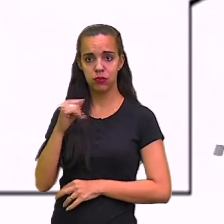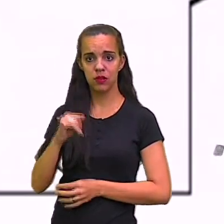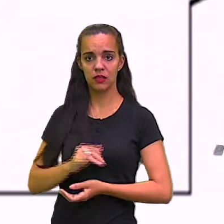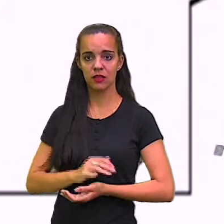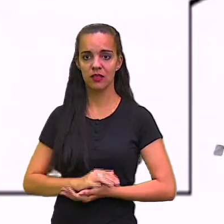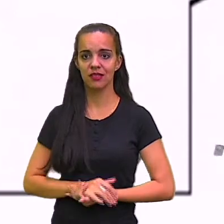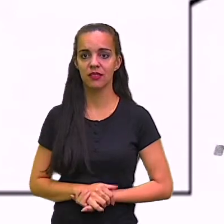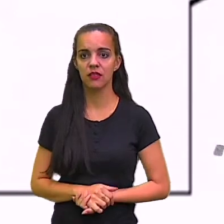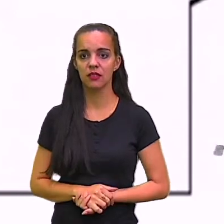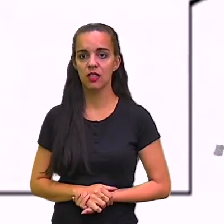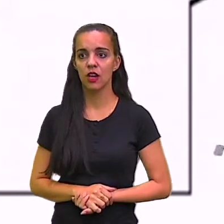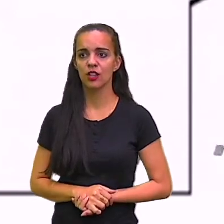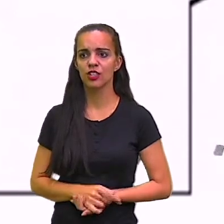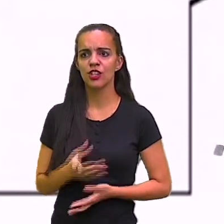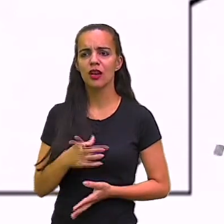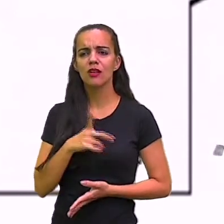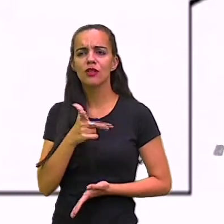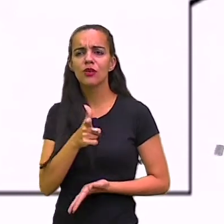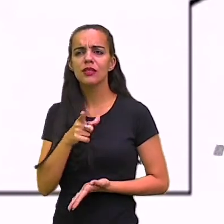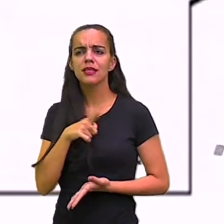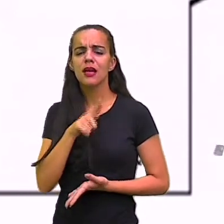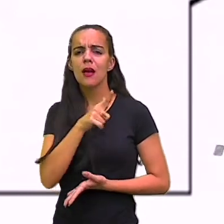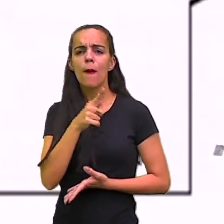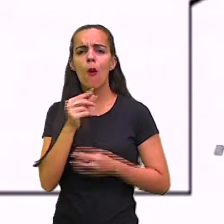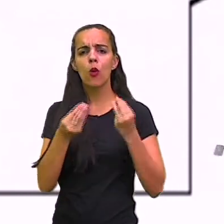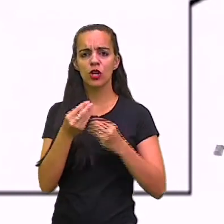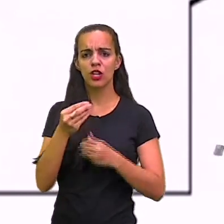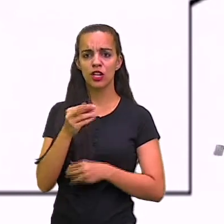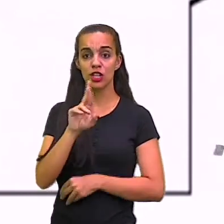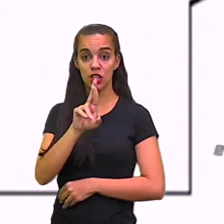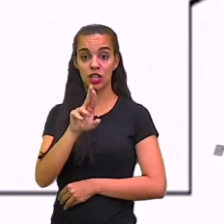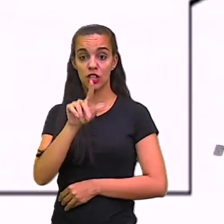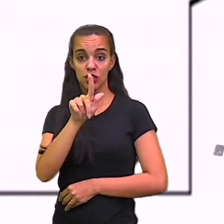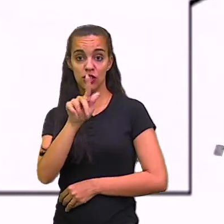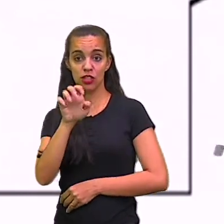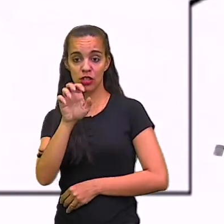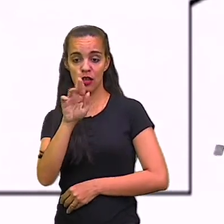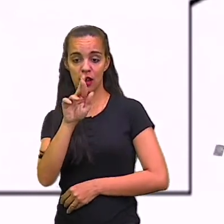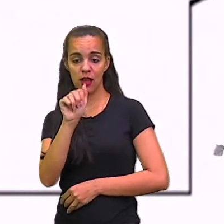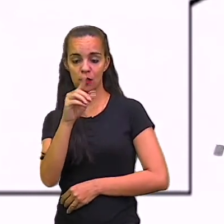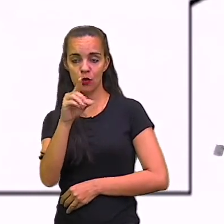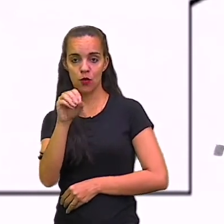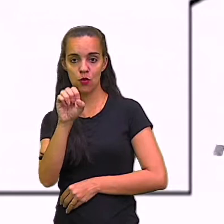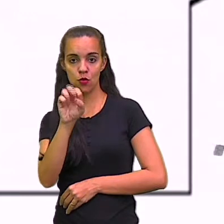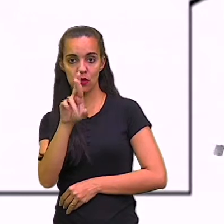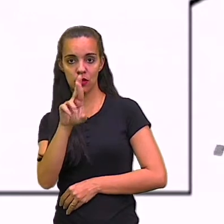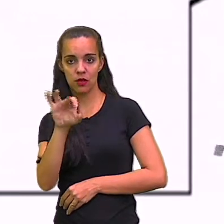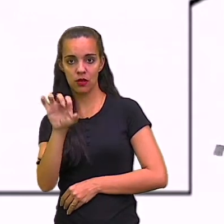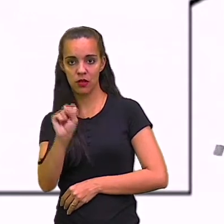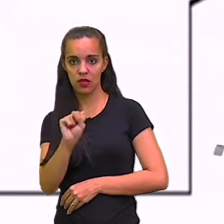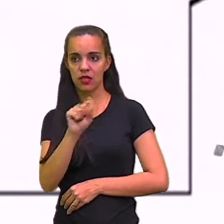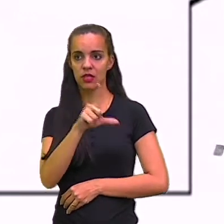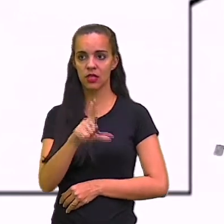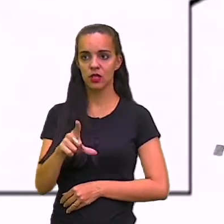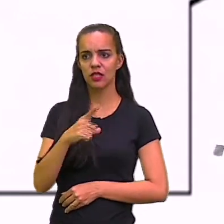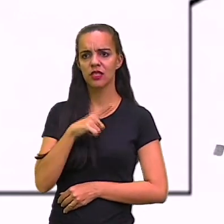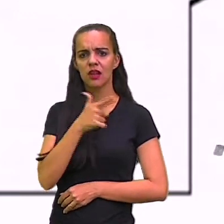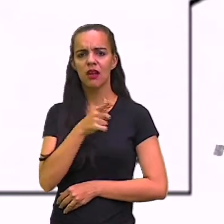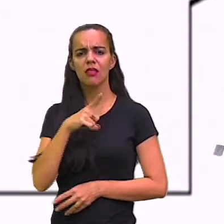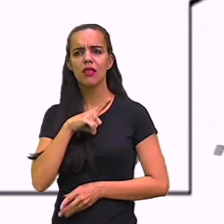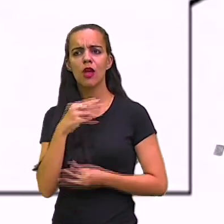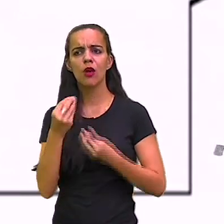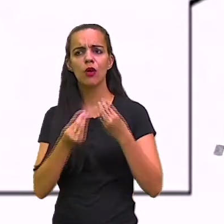ligação de elementos o geradores receptadores resistores capacitores